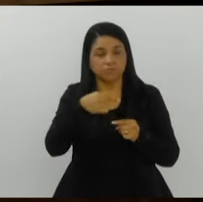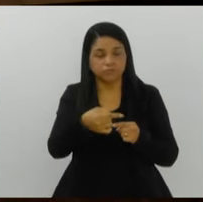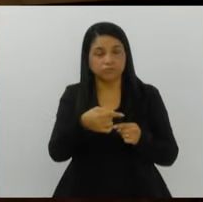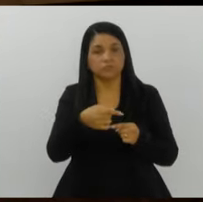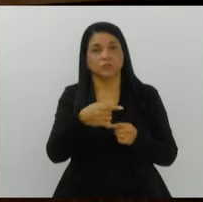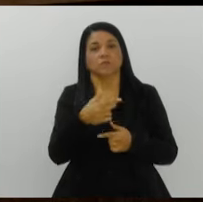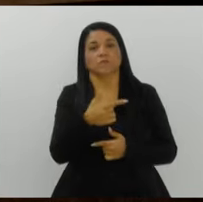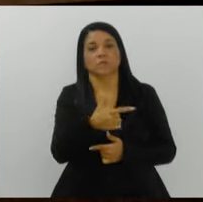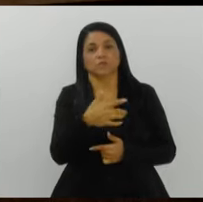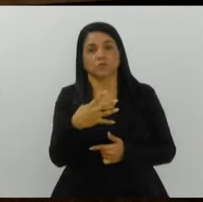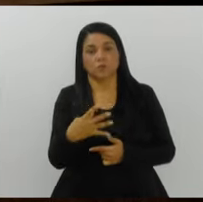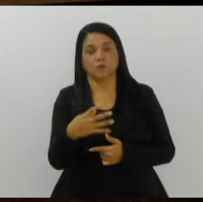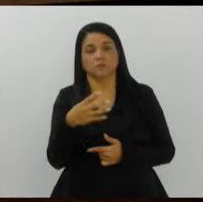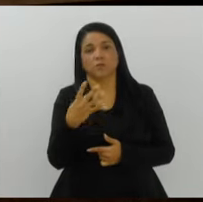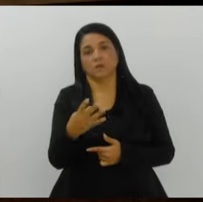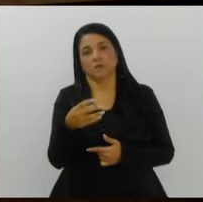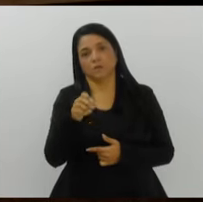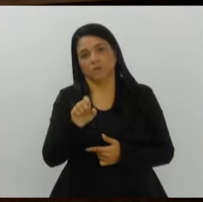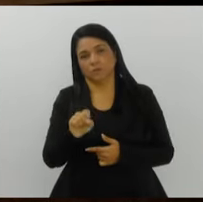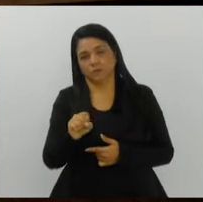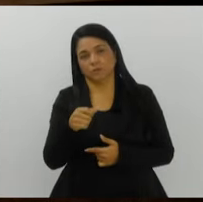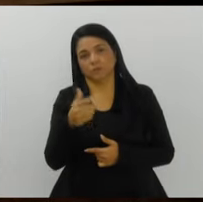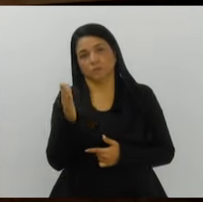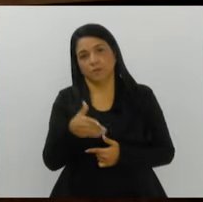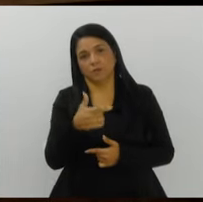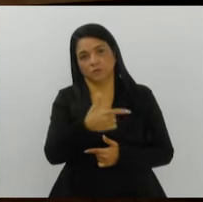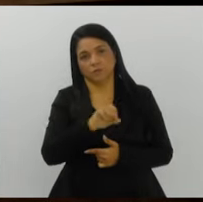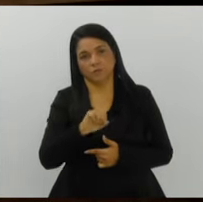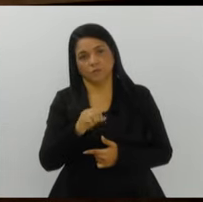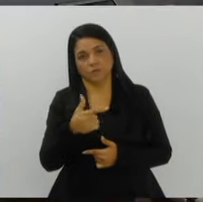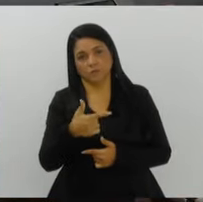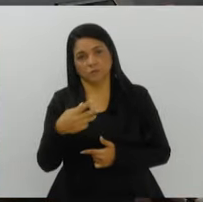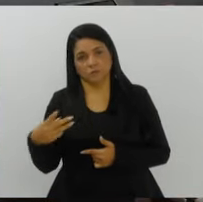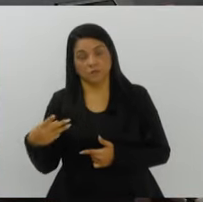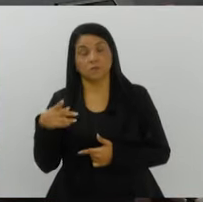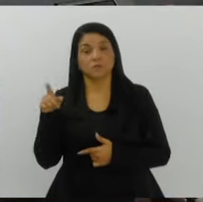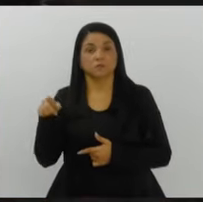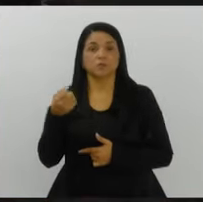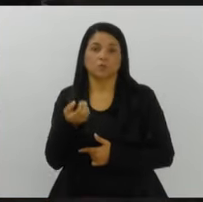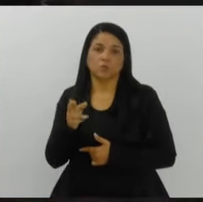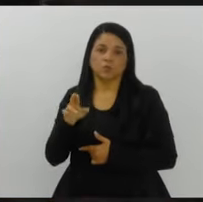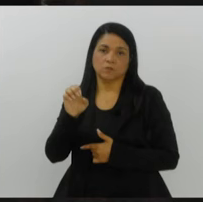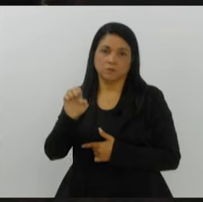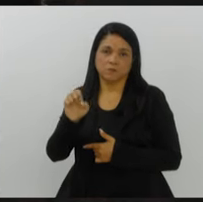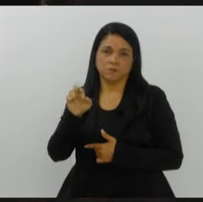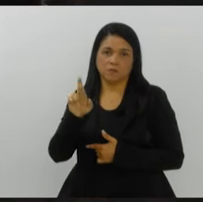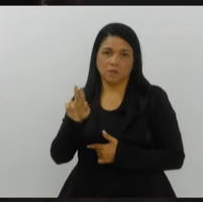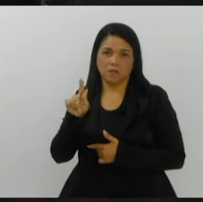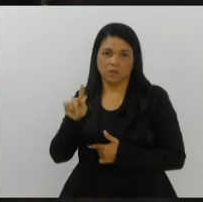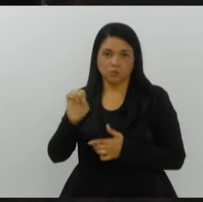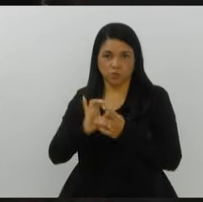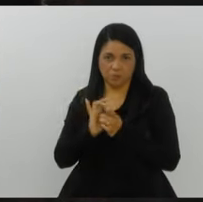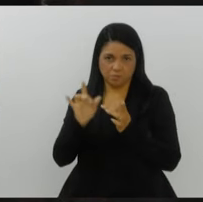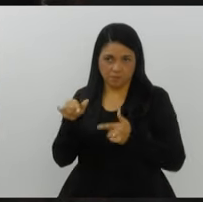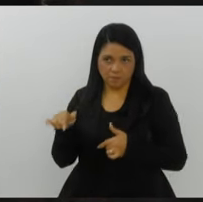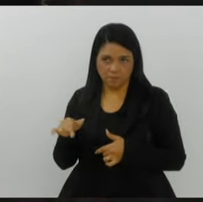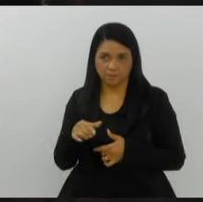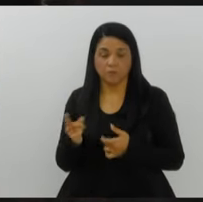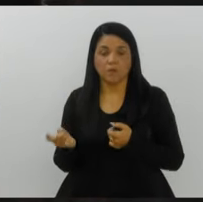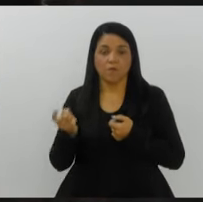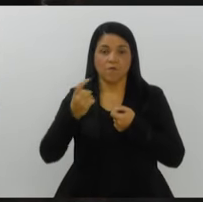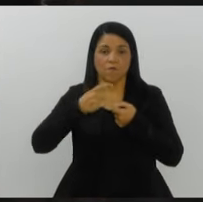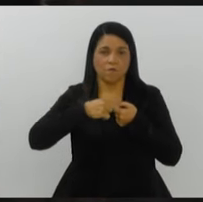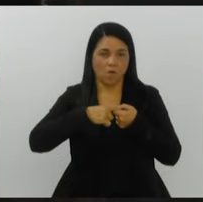2448/23. Por favor, se o doutor Serginho consentir. A presidência defere pedido de Vossa Excelência e remete à